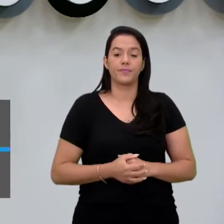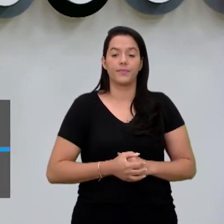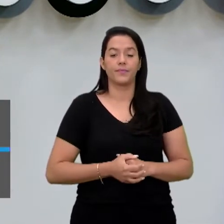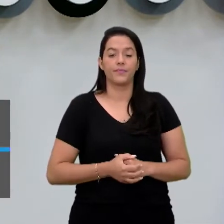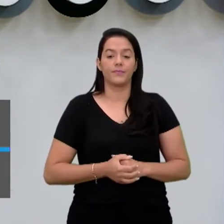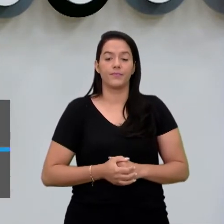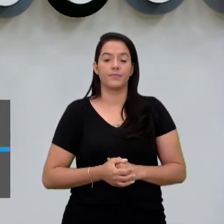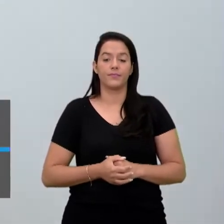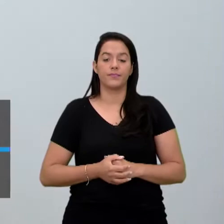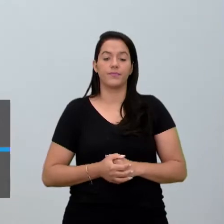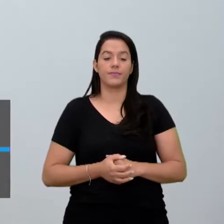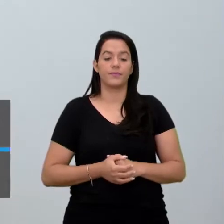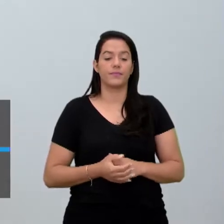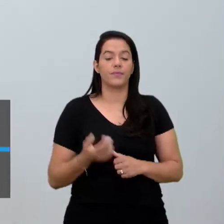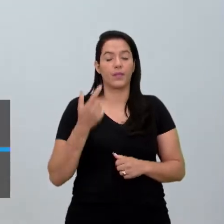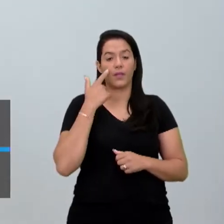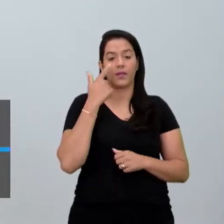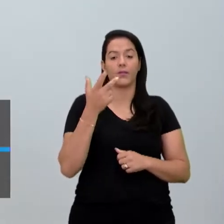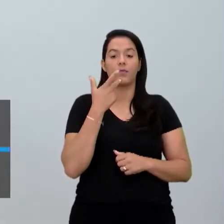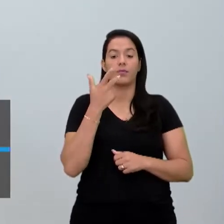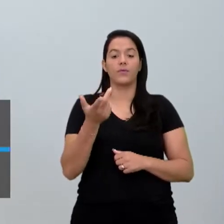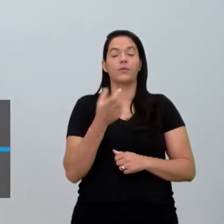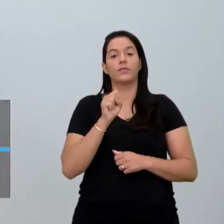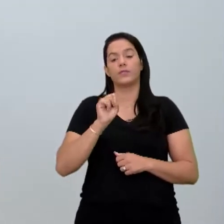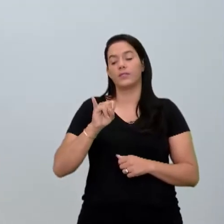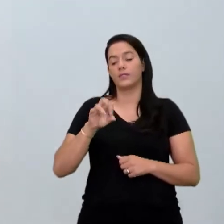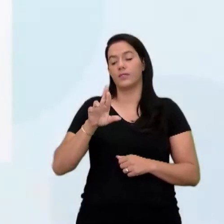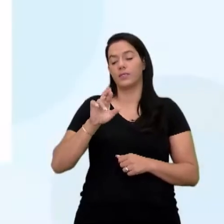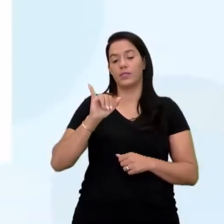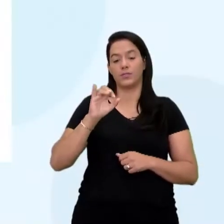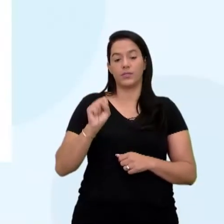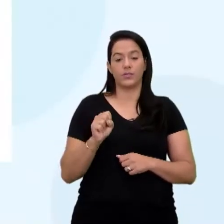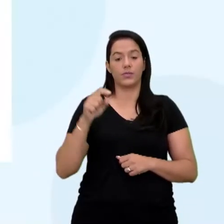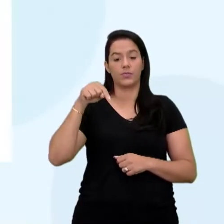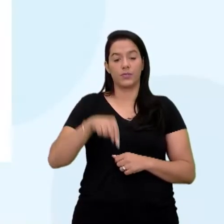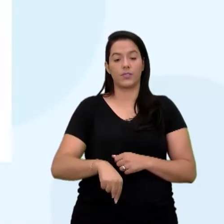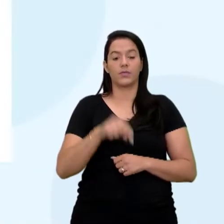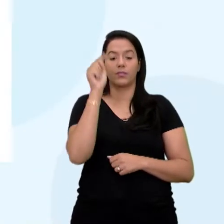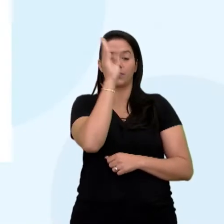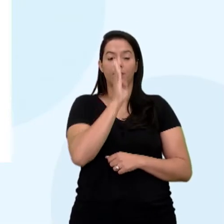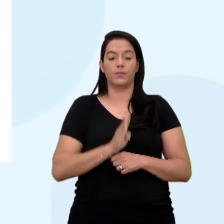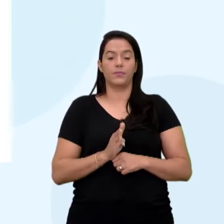Vamos falar um pouquinho agora dos refugiados sírios no Brasil.